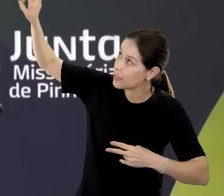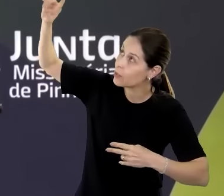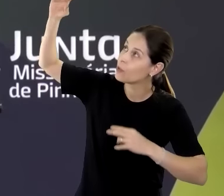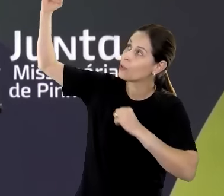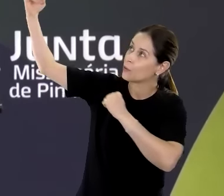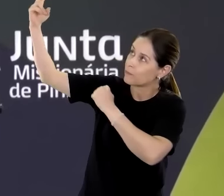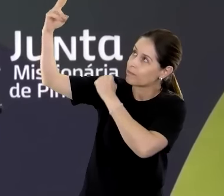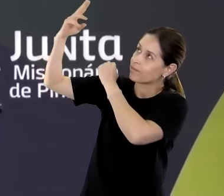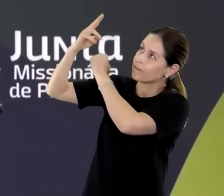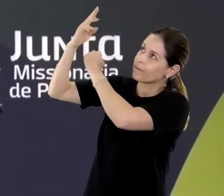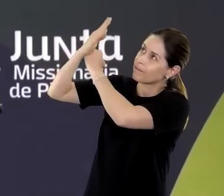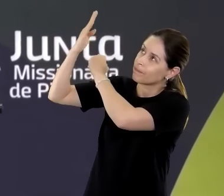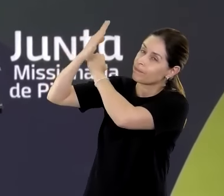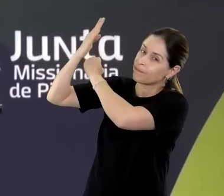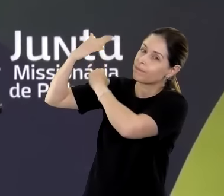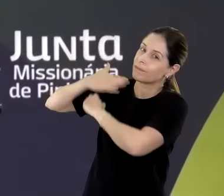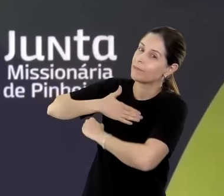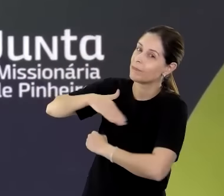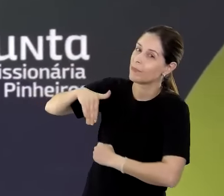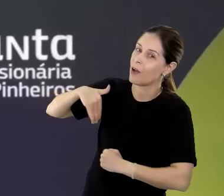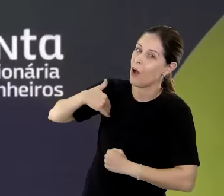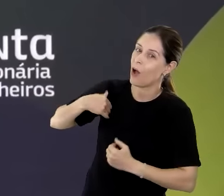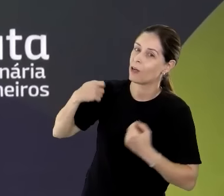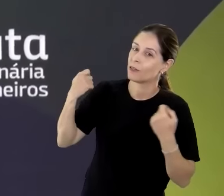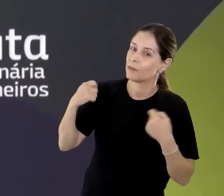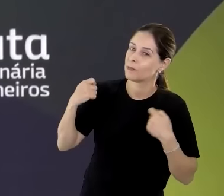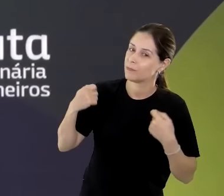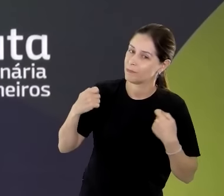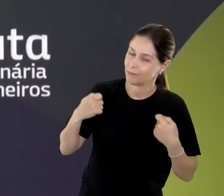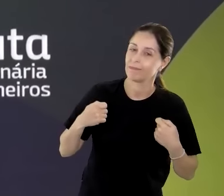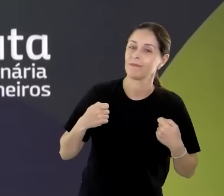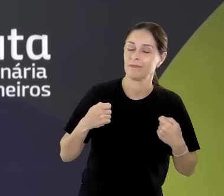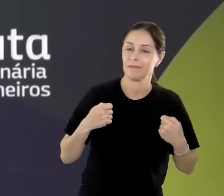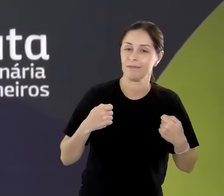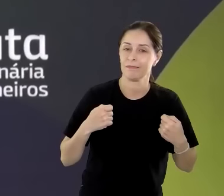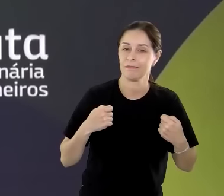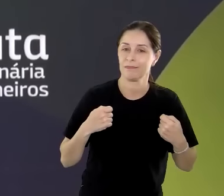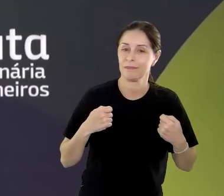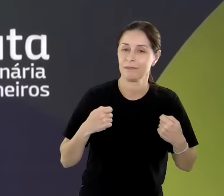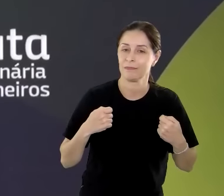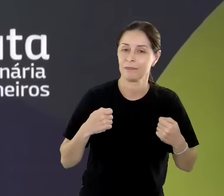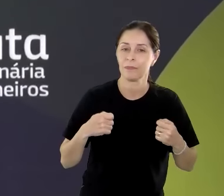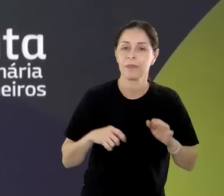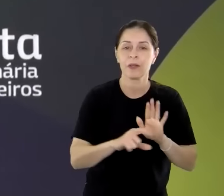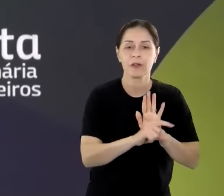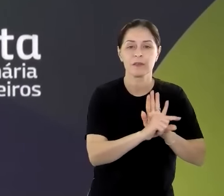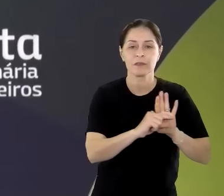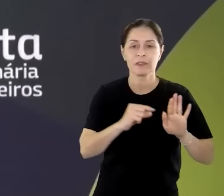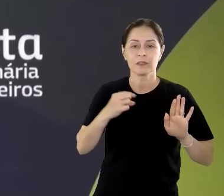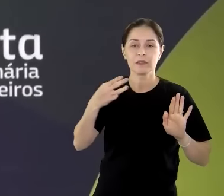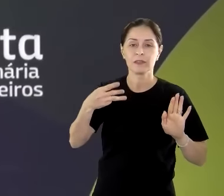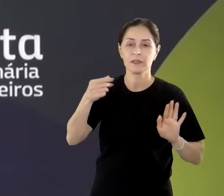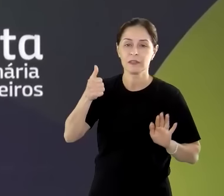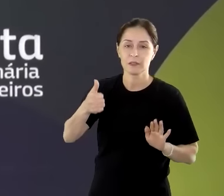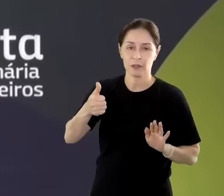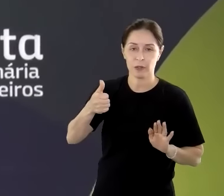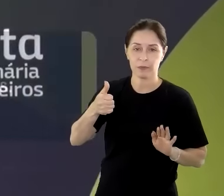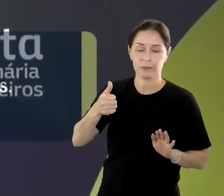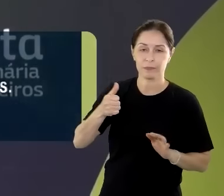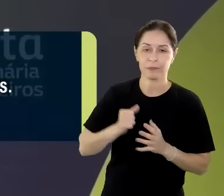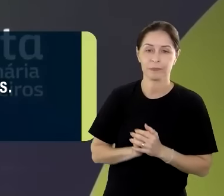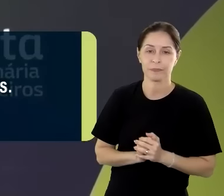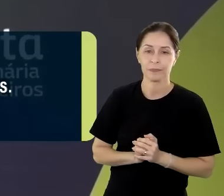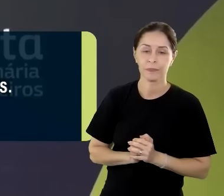necessidades. Olha comigo o verso 31, por gentileza. Leia comigo o verso 31, por favor.